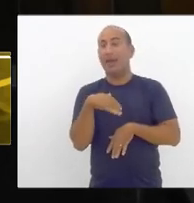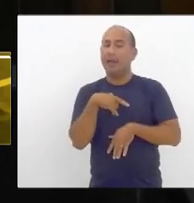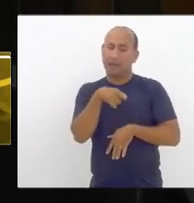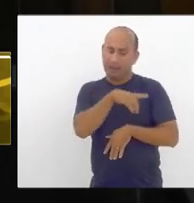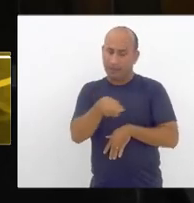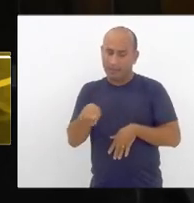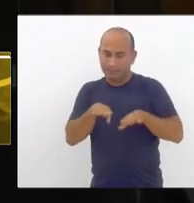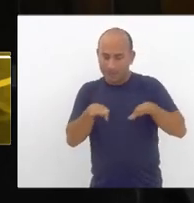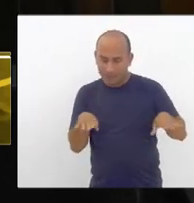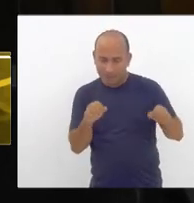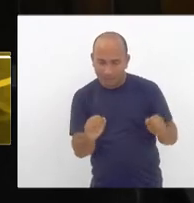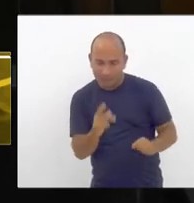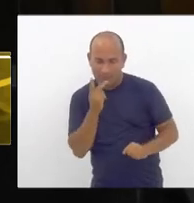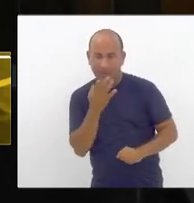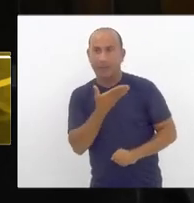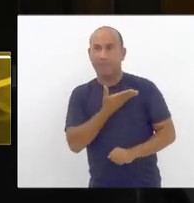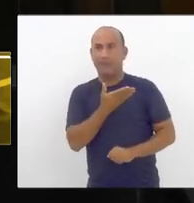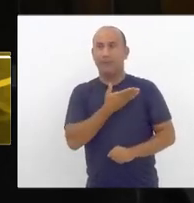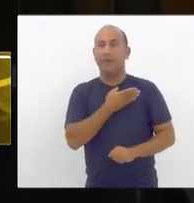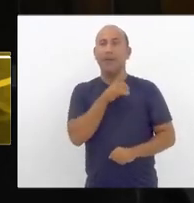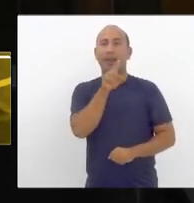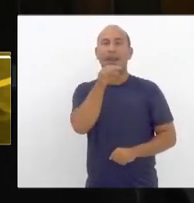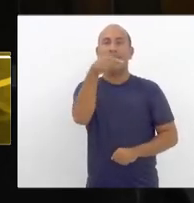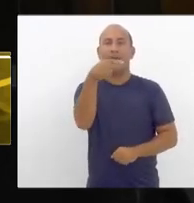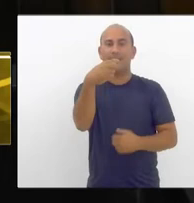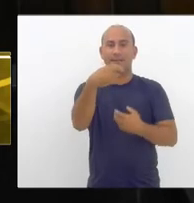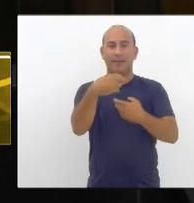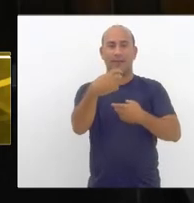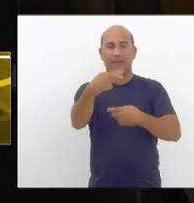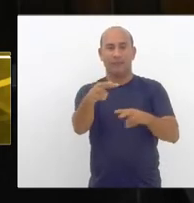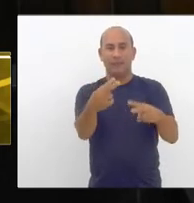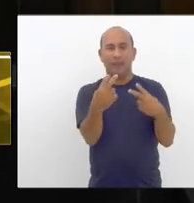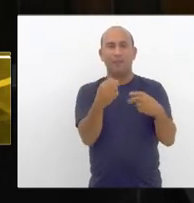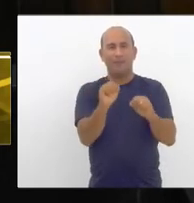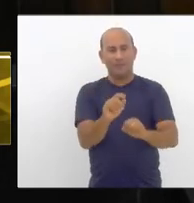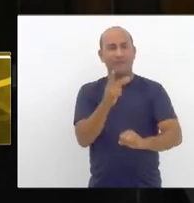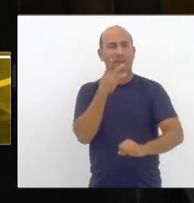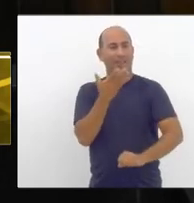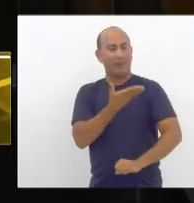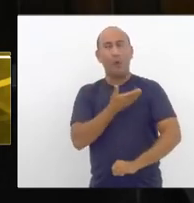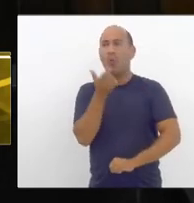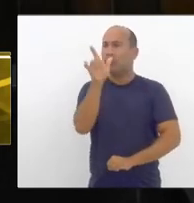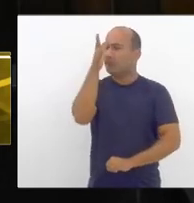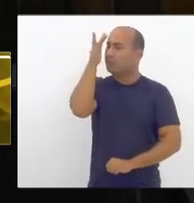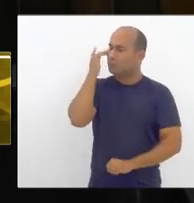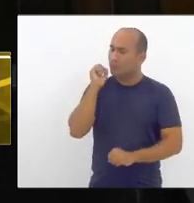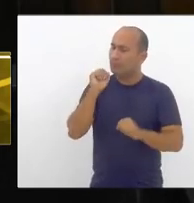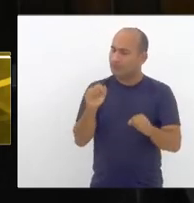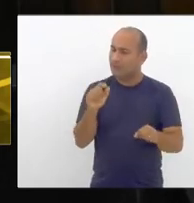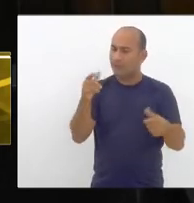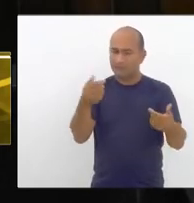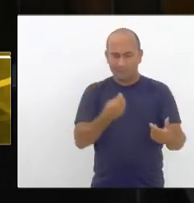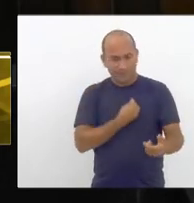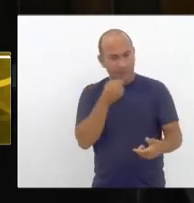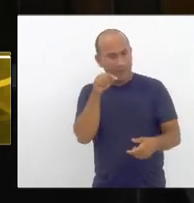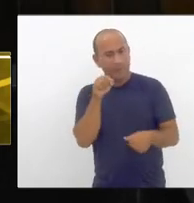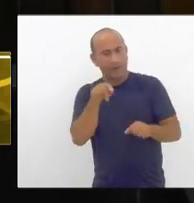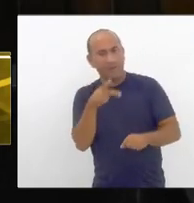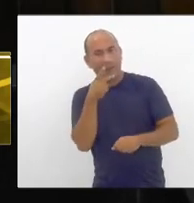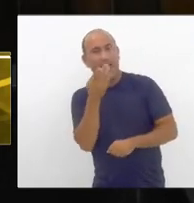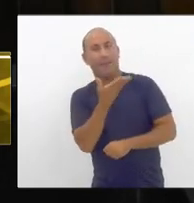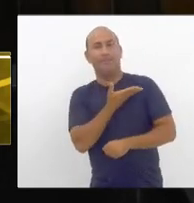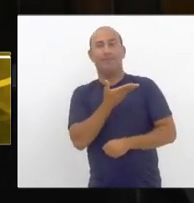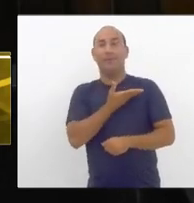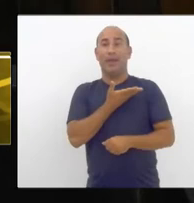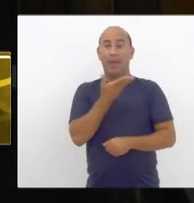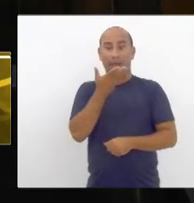de amigos e ali na plateia também posso chamar de amigos e tem outros que poderiam estar aqui também que eu também posso chamar de amigos que